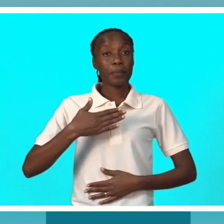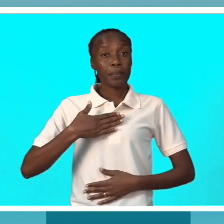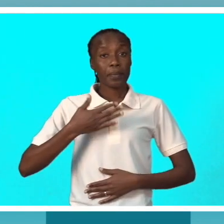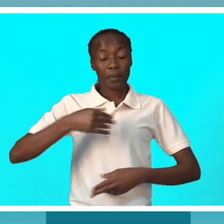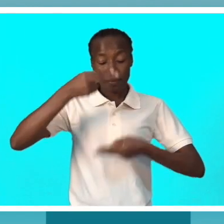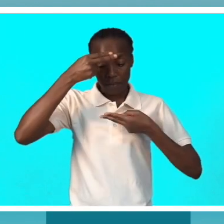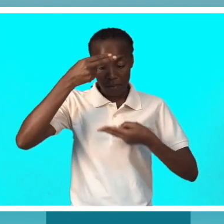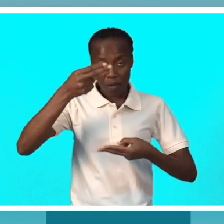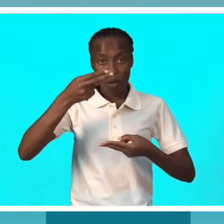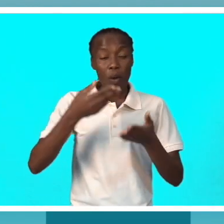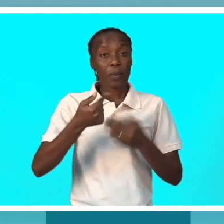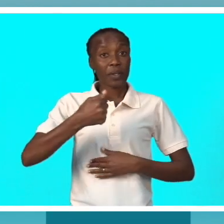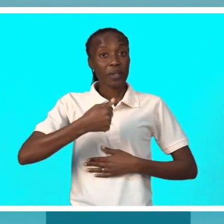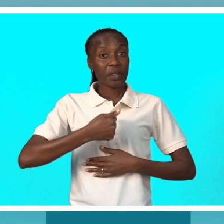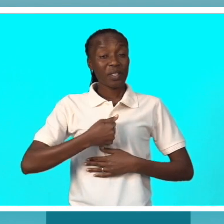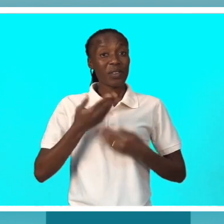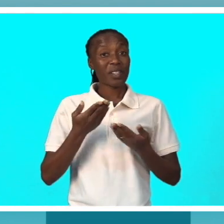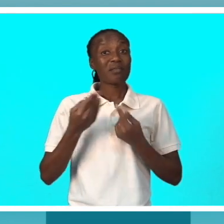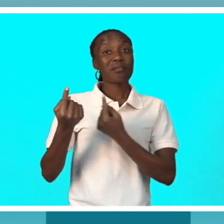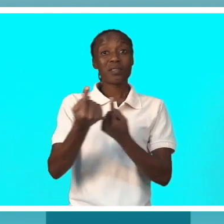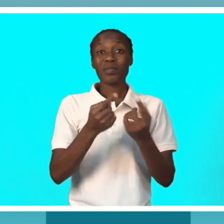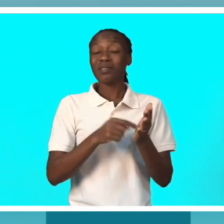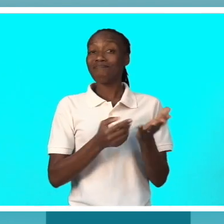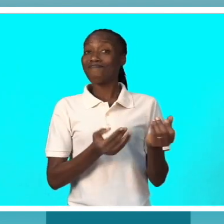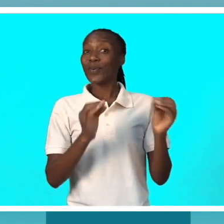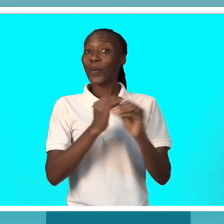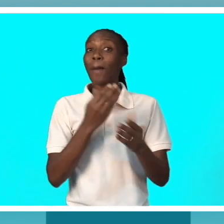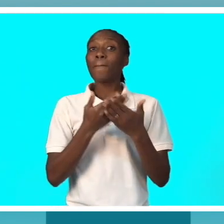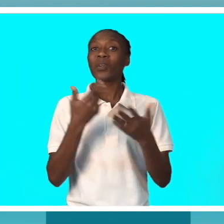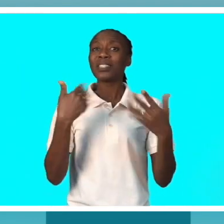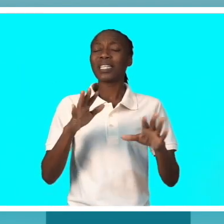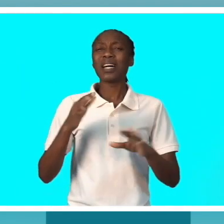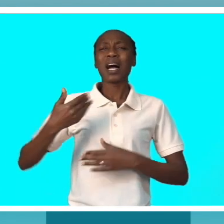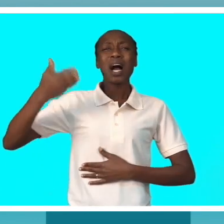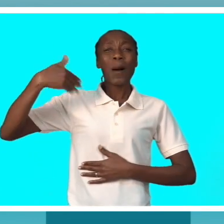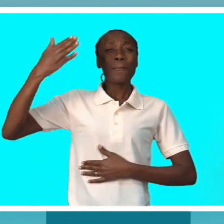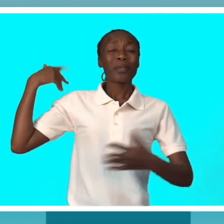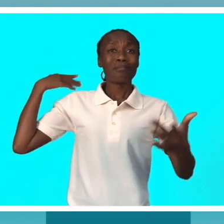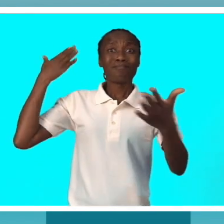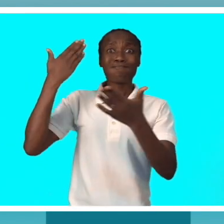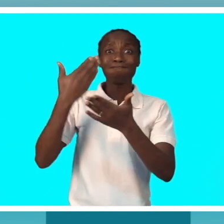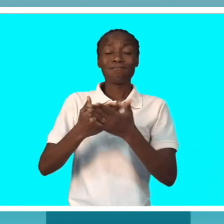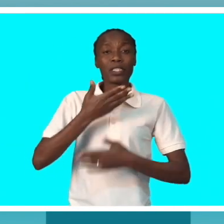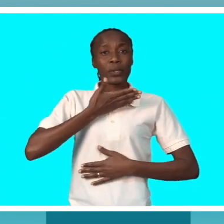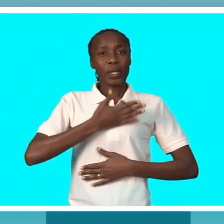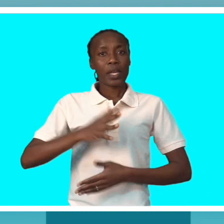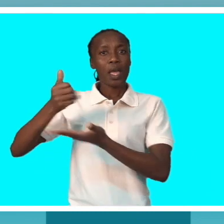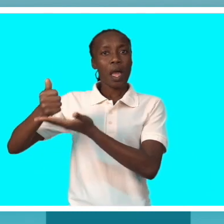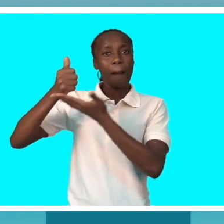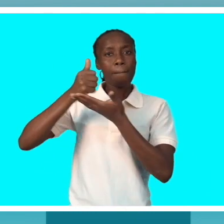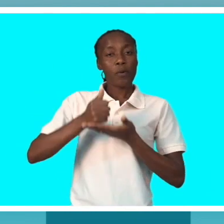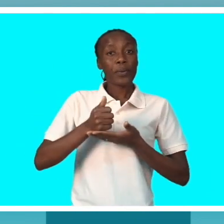Para mim é uma honra, porque eu não esperava dessa situação. Como já faz muito tempo que precisava do apoio,